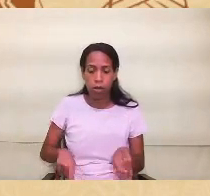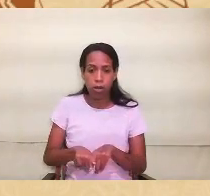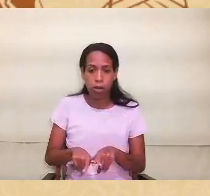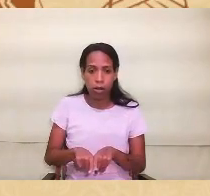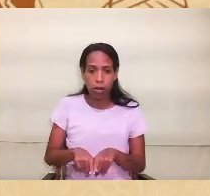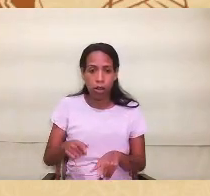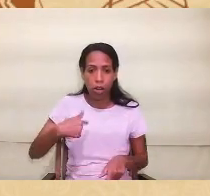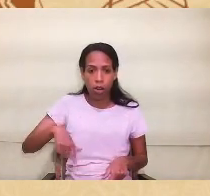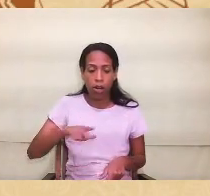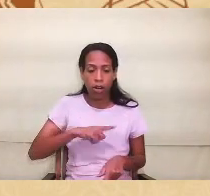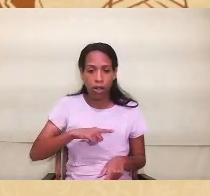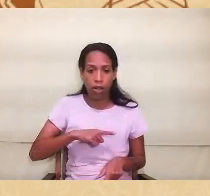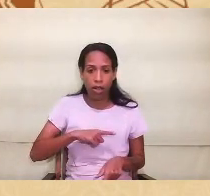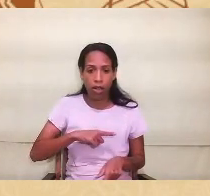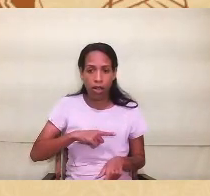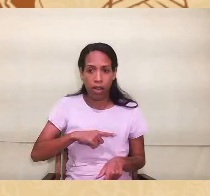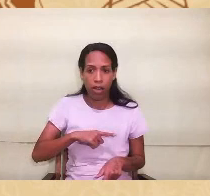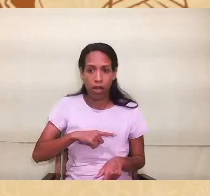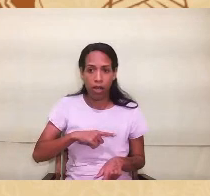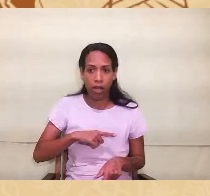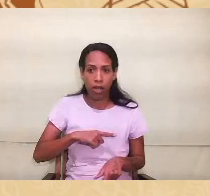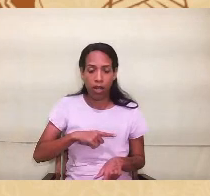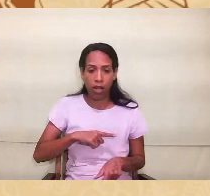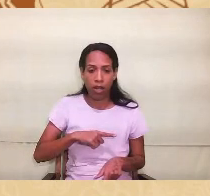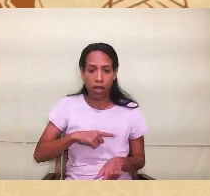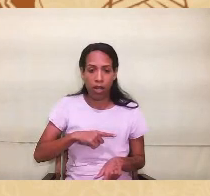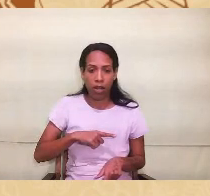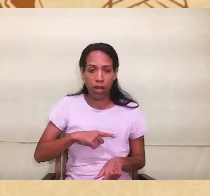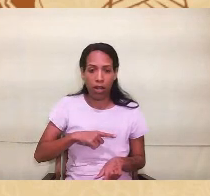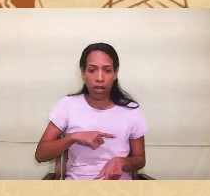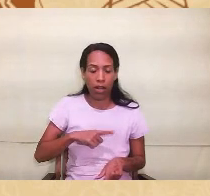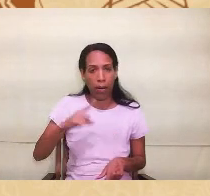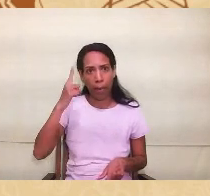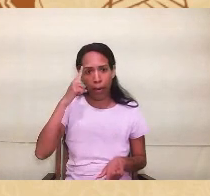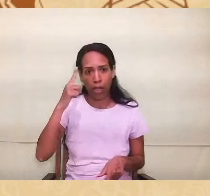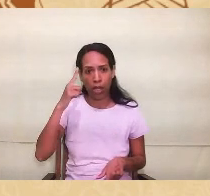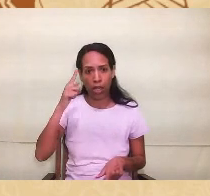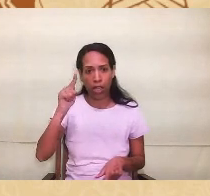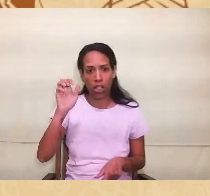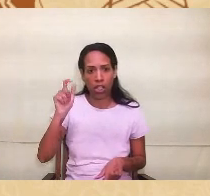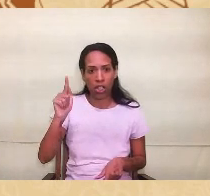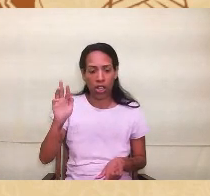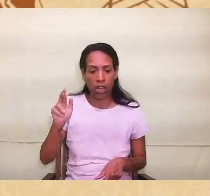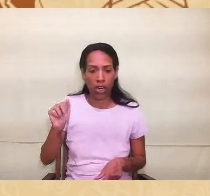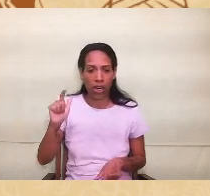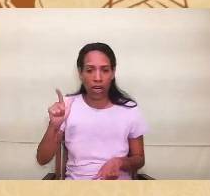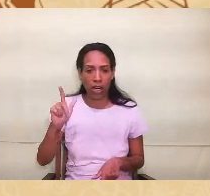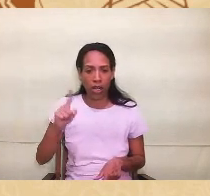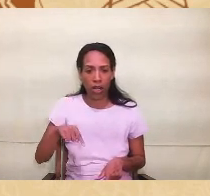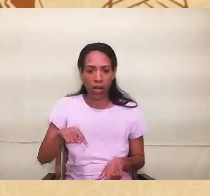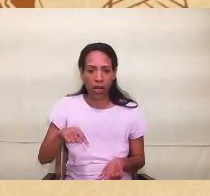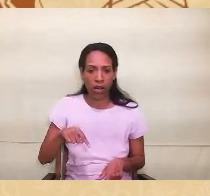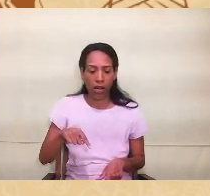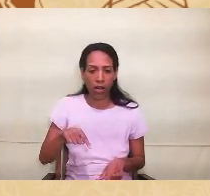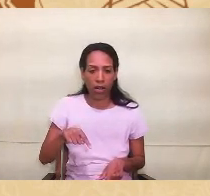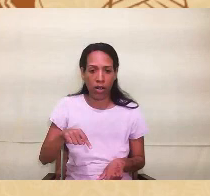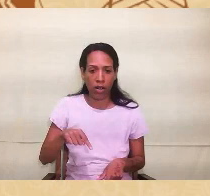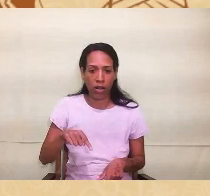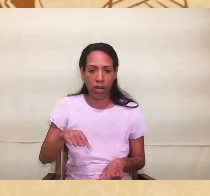as minhas dúvidas. Eu tenho lá, mesmo quando você pensa em Geraldo Alckmin, para com isso.